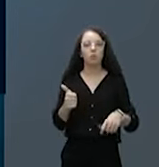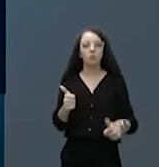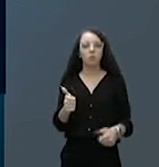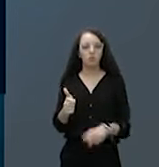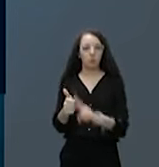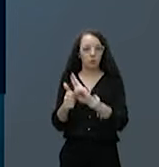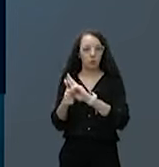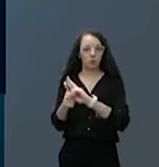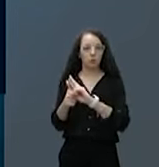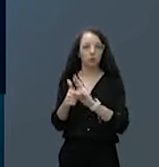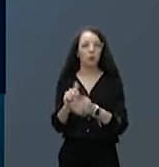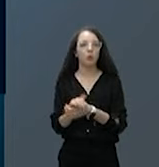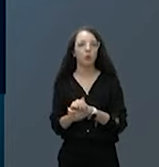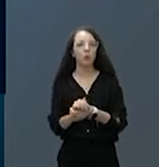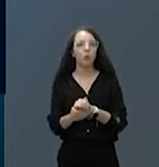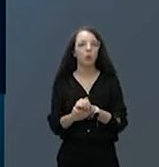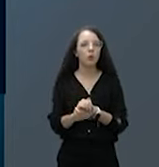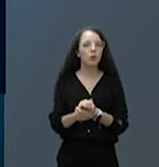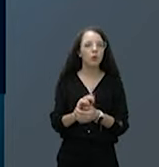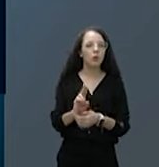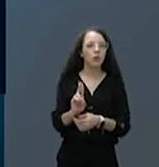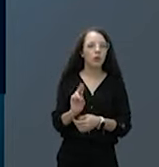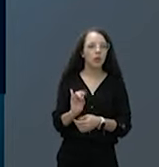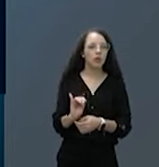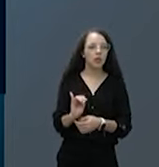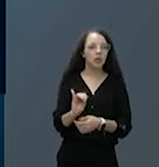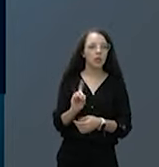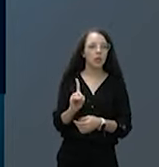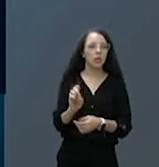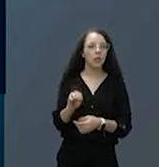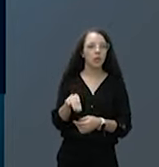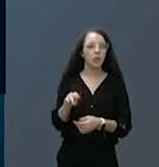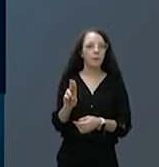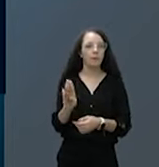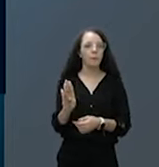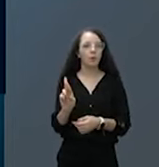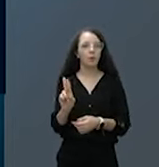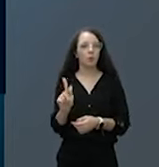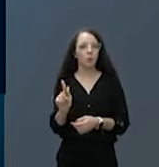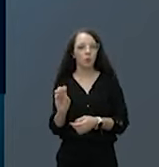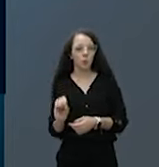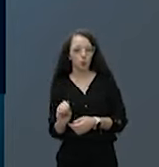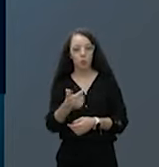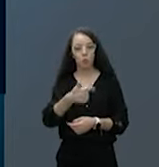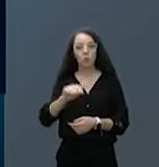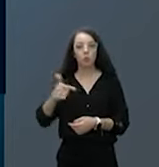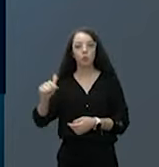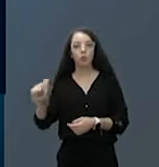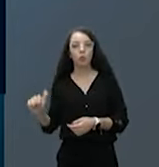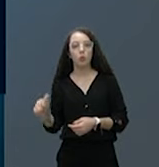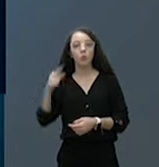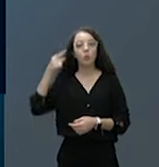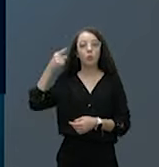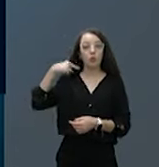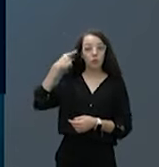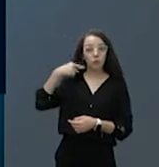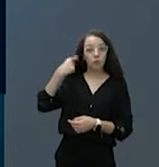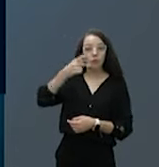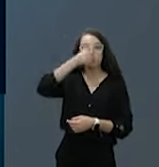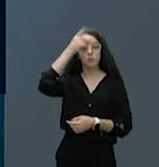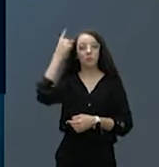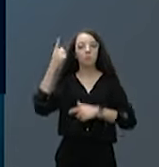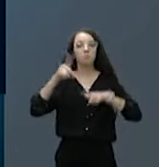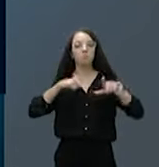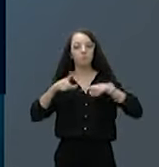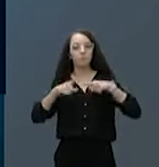doutor Indemburgo. Saúdo a senhora e senhores advogados, os senhores e senhoras servidores que